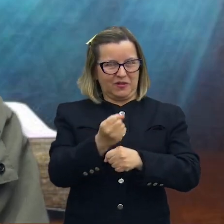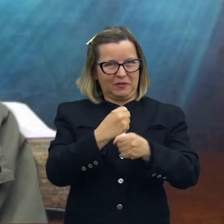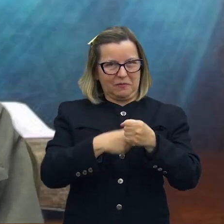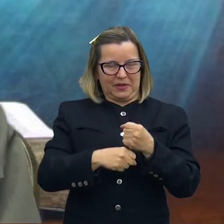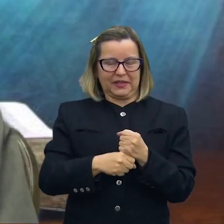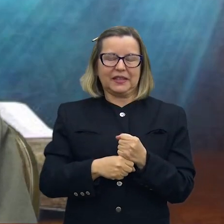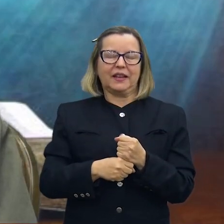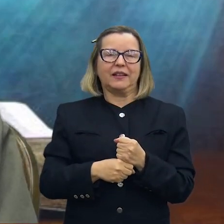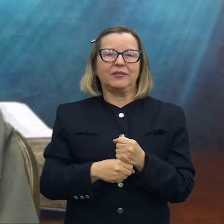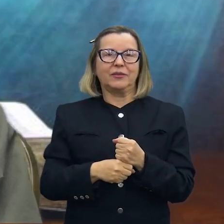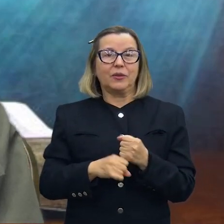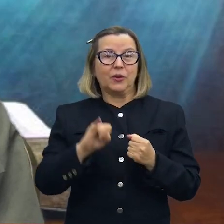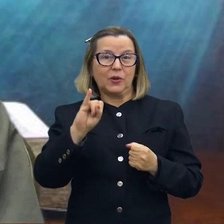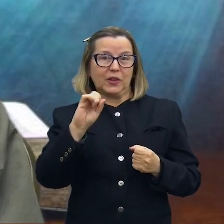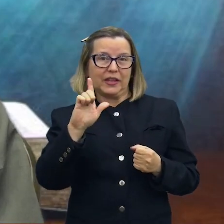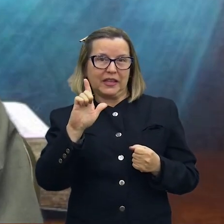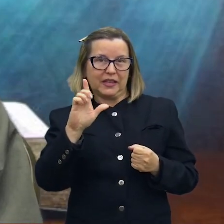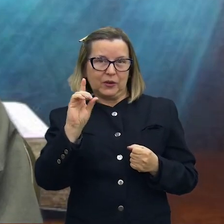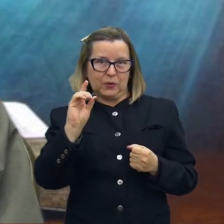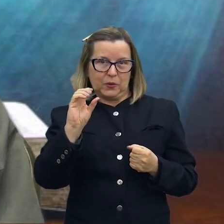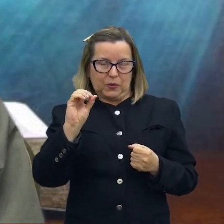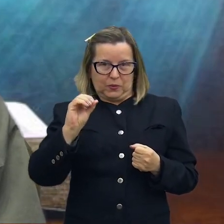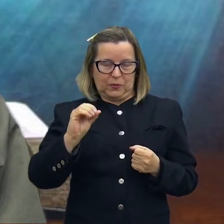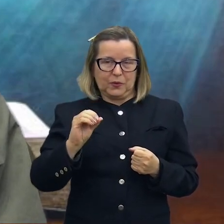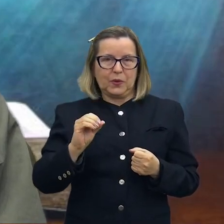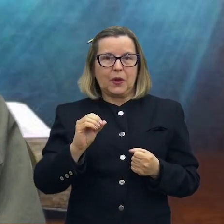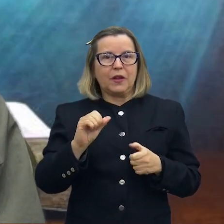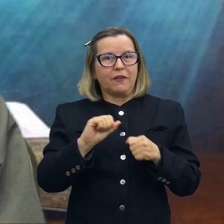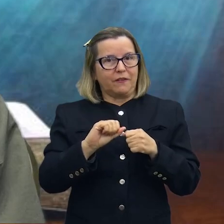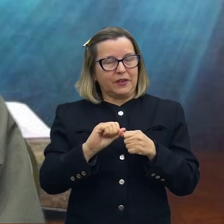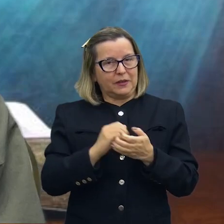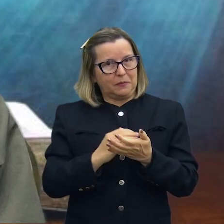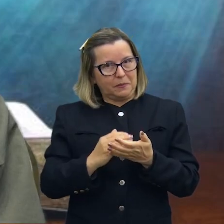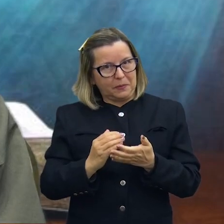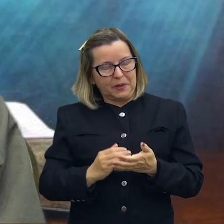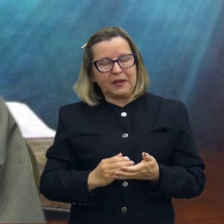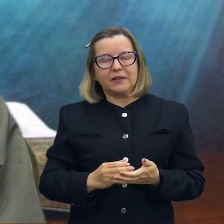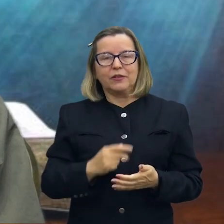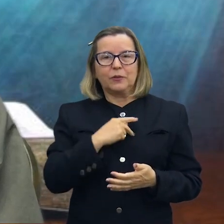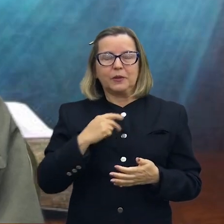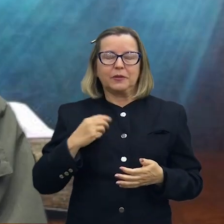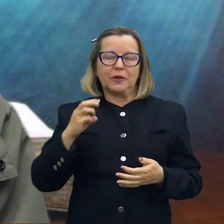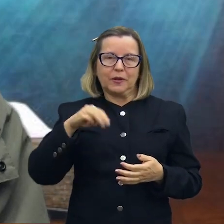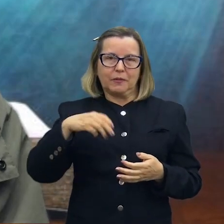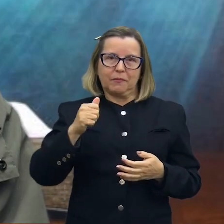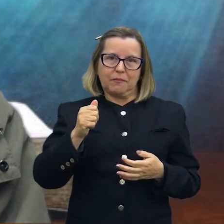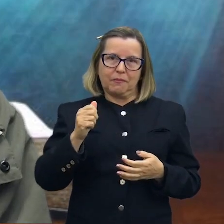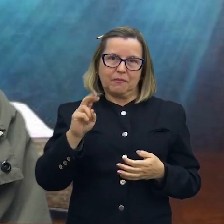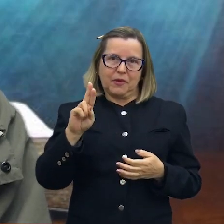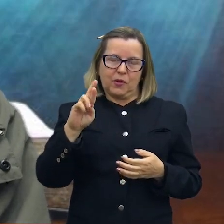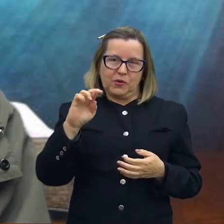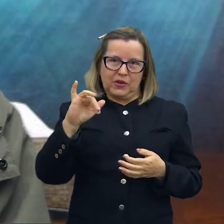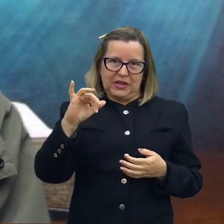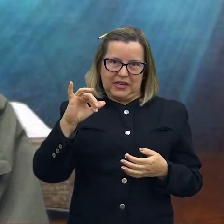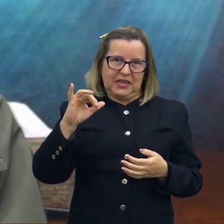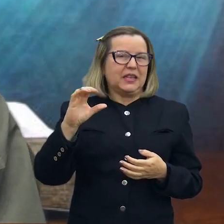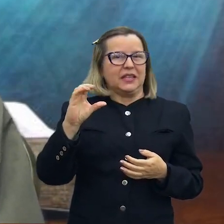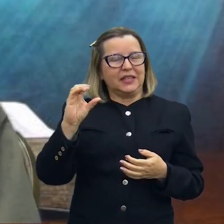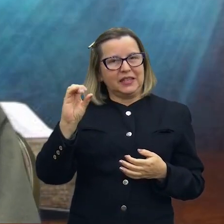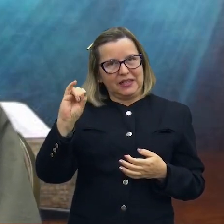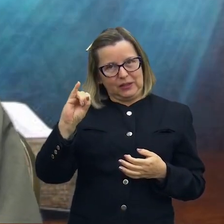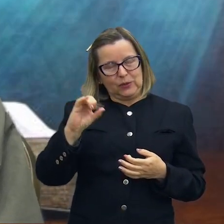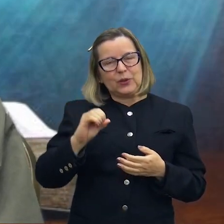presente, nosso pastor Maurício também presente. E nós terminamos ele em dia 10 de